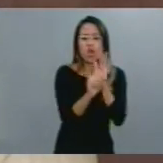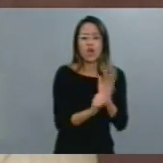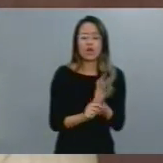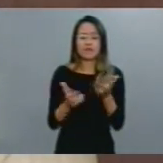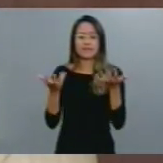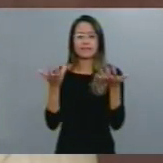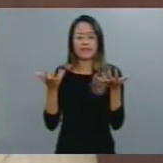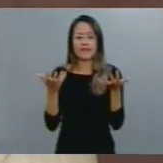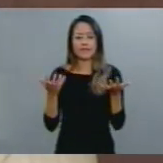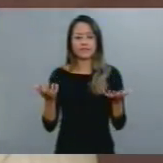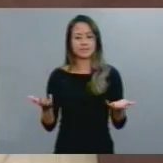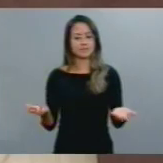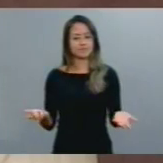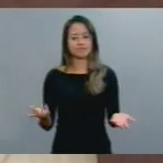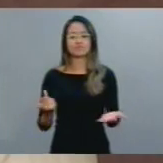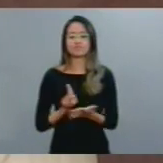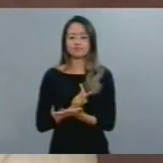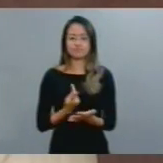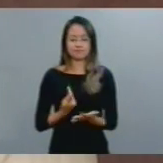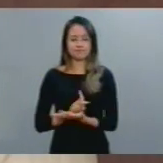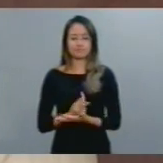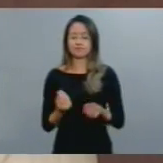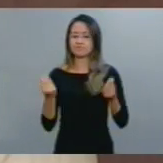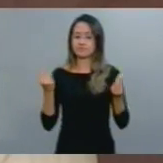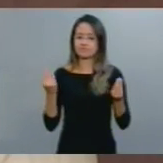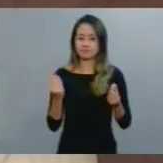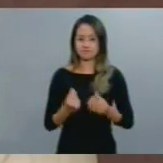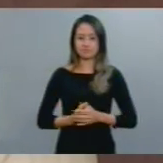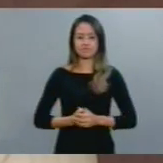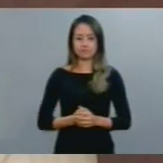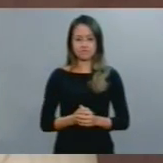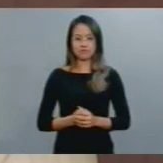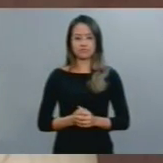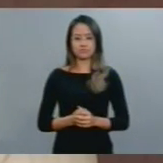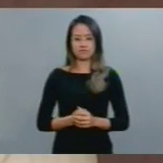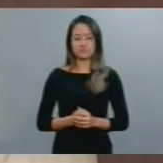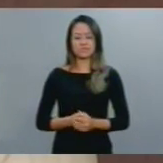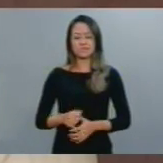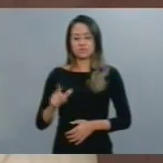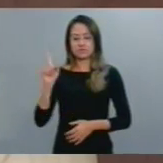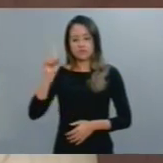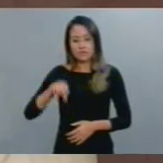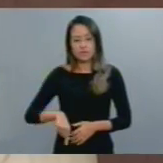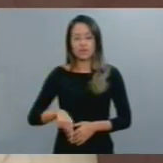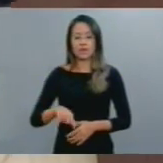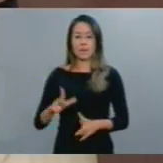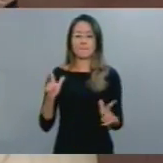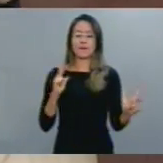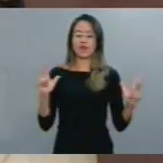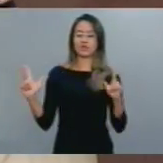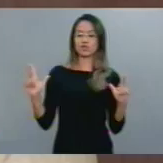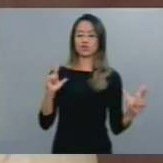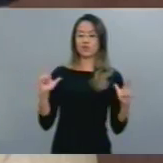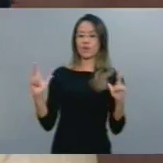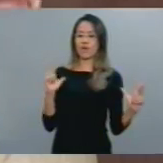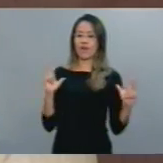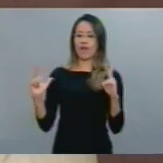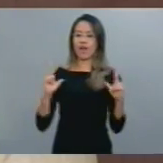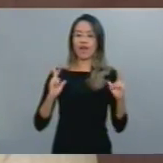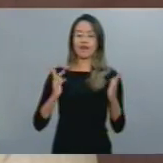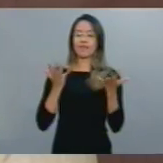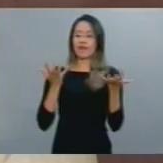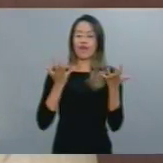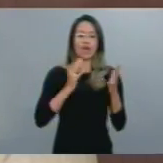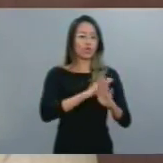de utilizar a coisa pública em benefício privado, ela inicia-se com o PT? Óbvio que